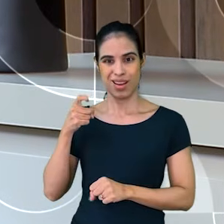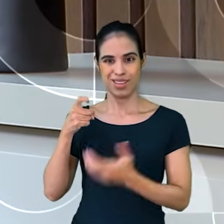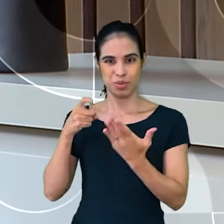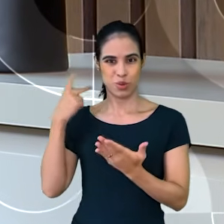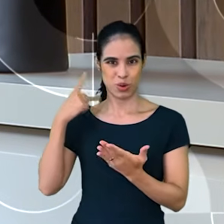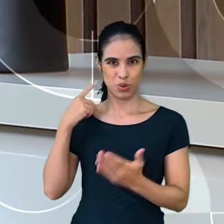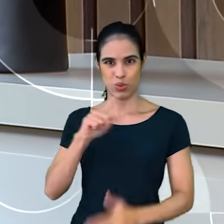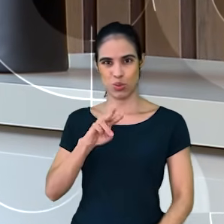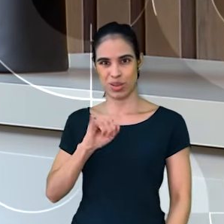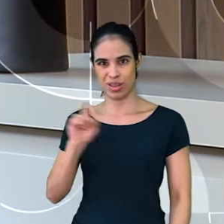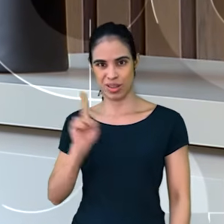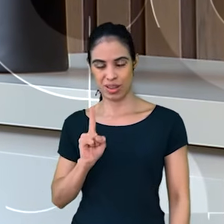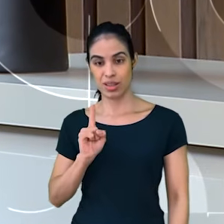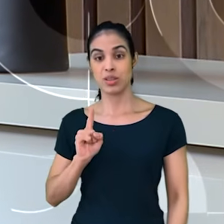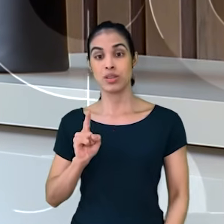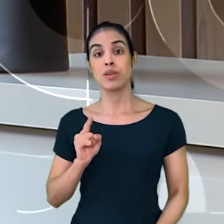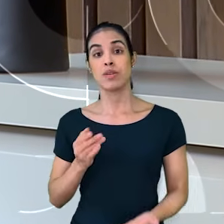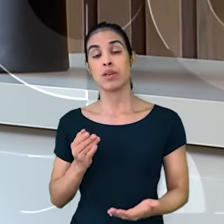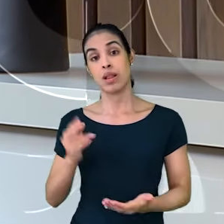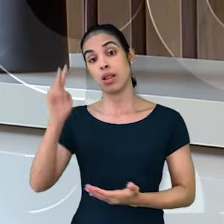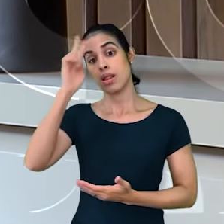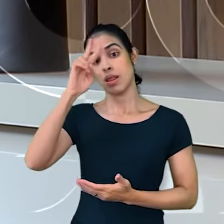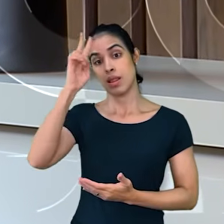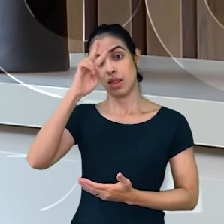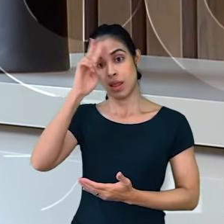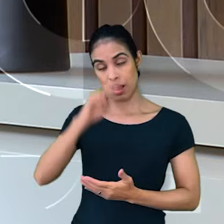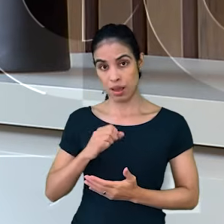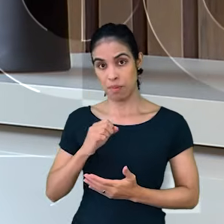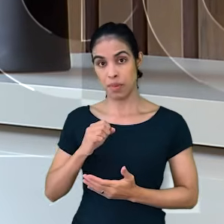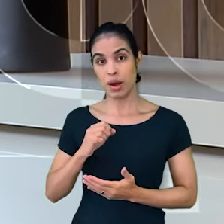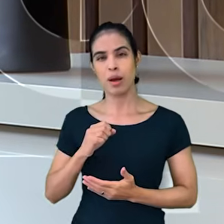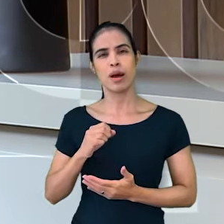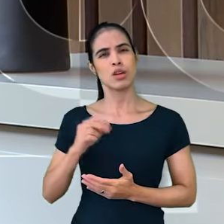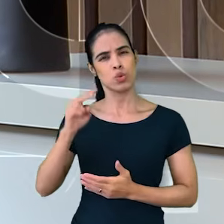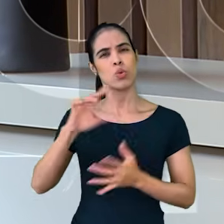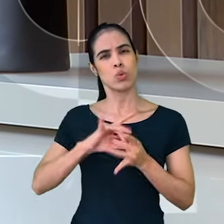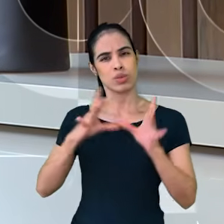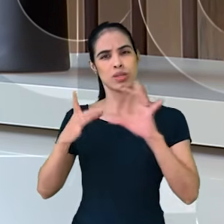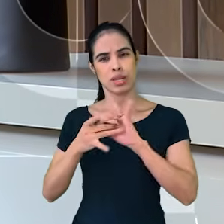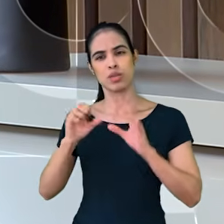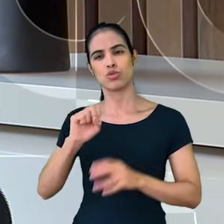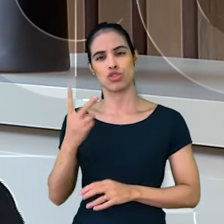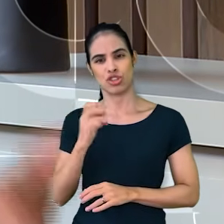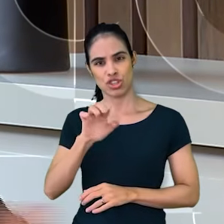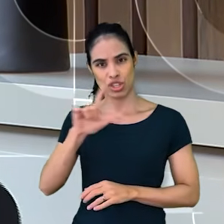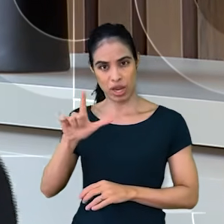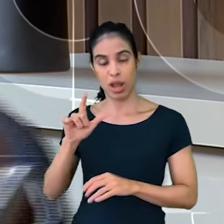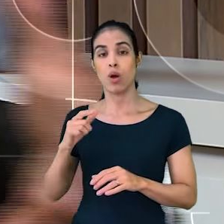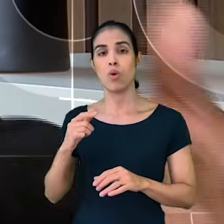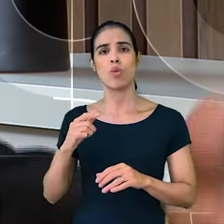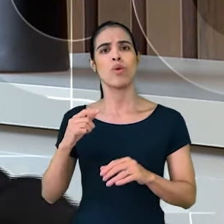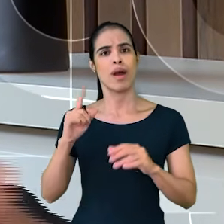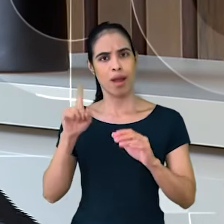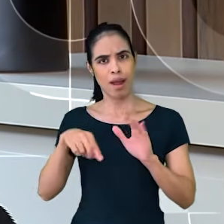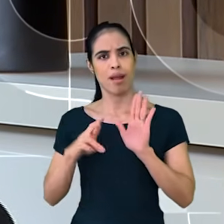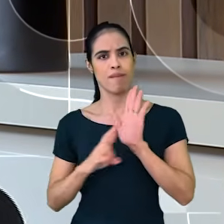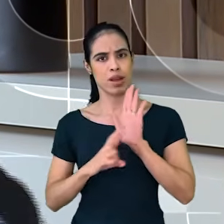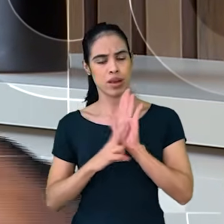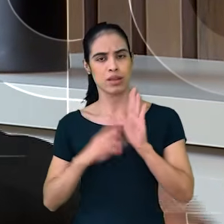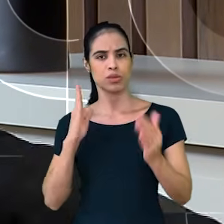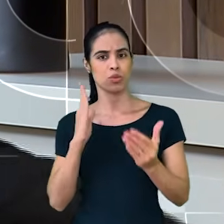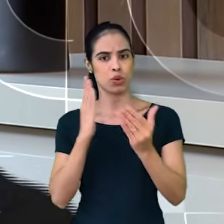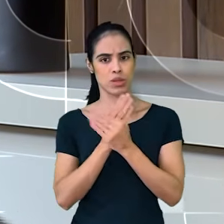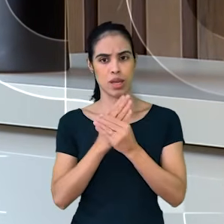do Trabalho, Luiz Camargo, nós relembramos o caso Shell BASF, que segue sendo referência nacional e internacional